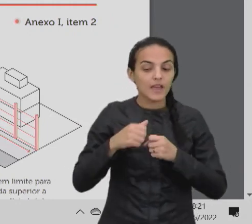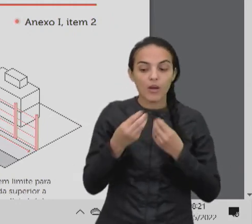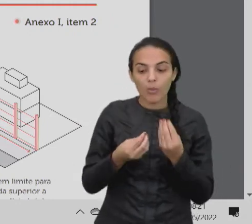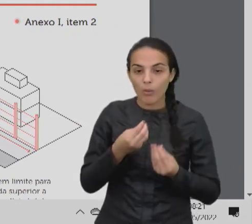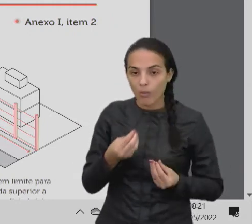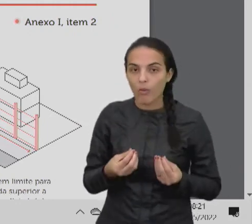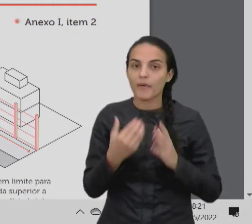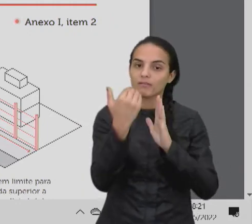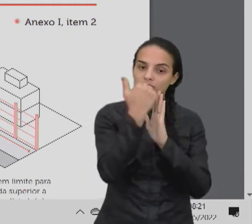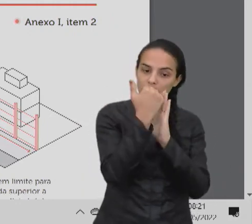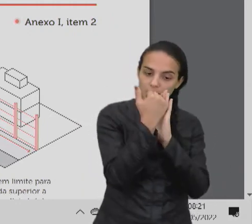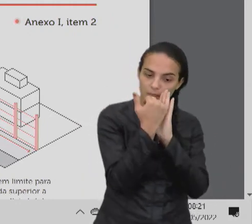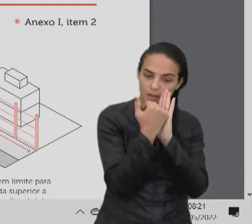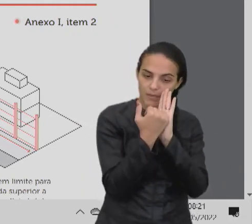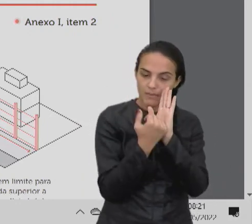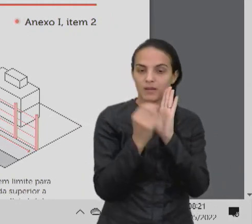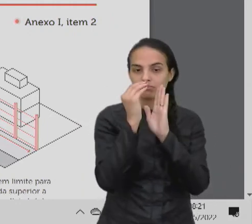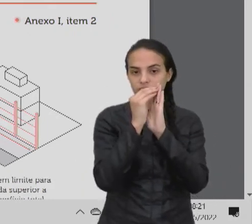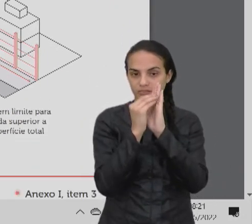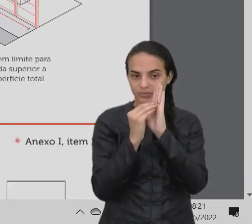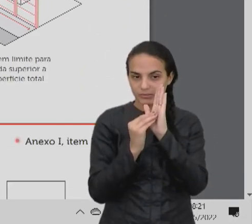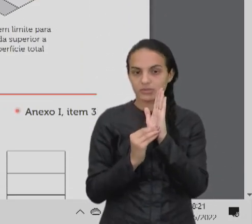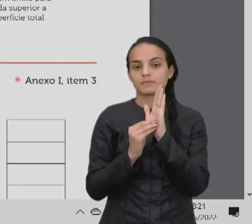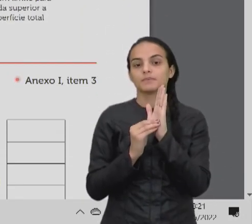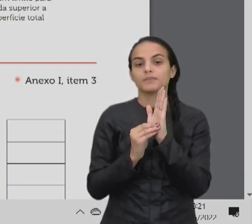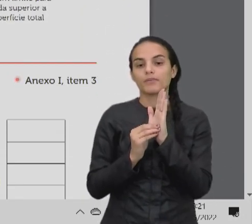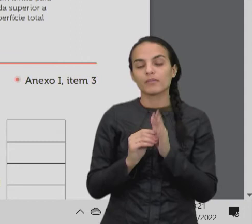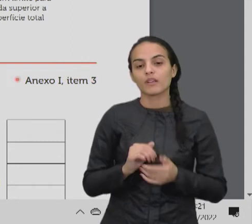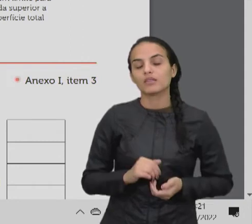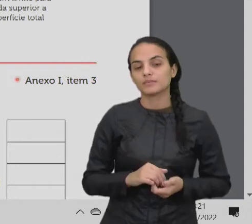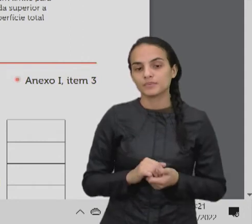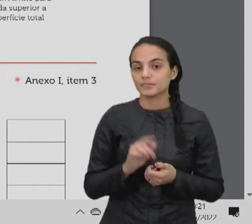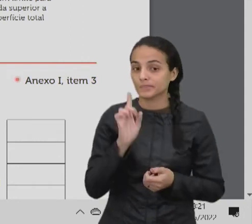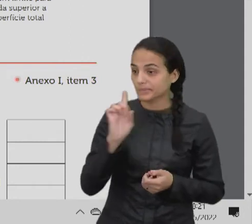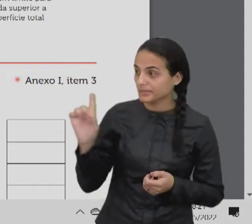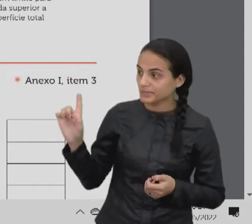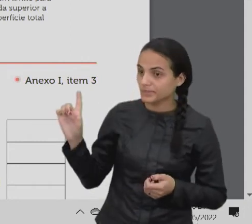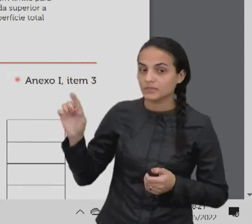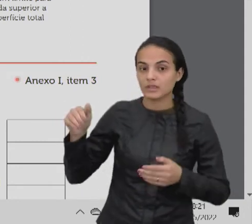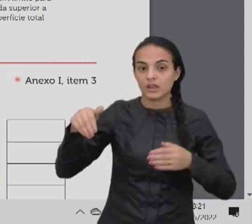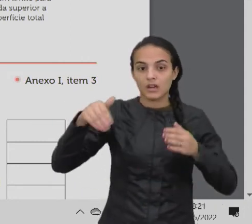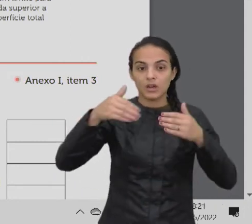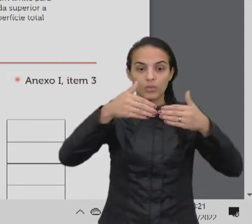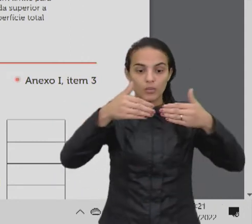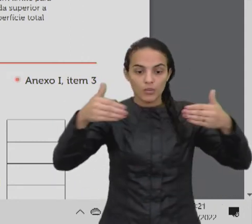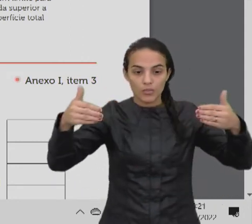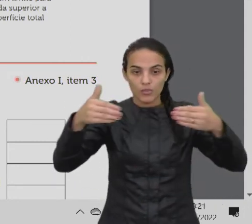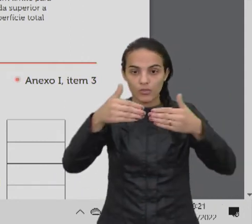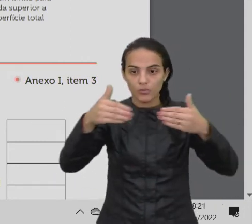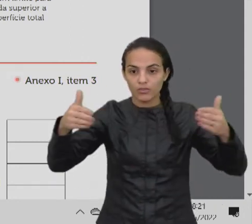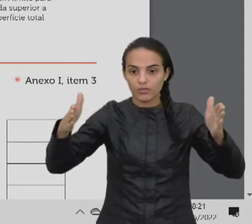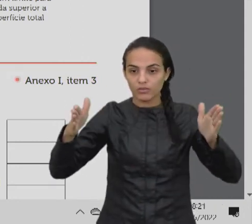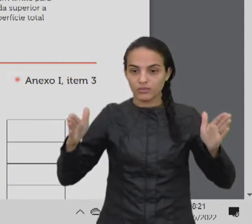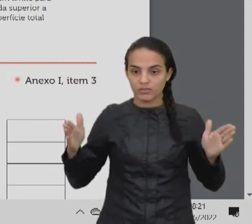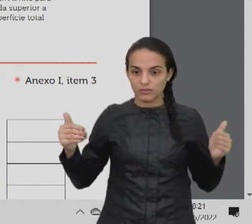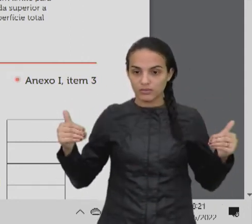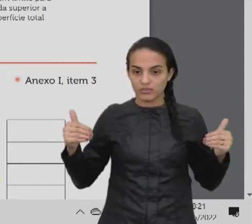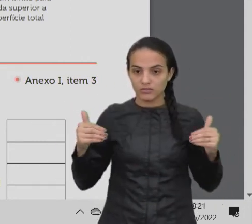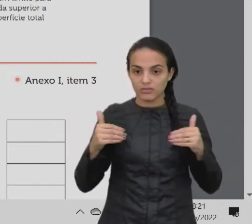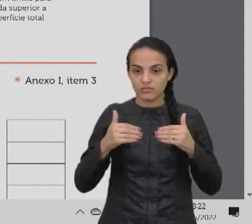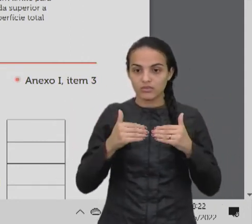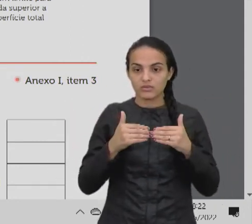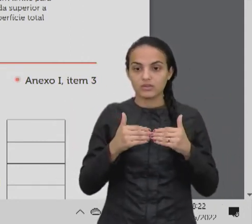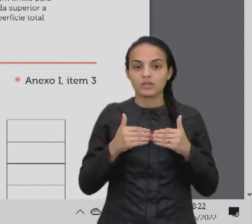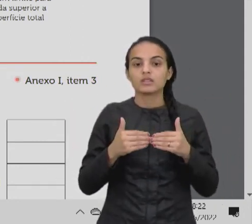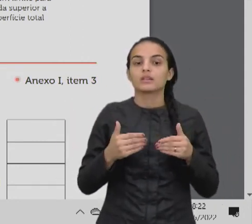a obra, a realização da obra. Tá? Olha só, muro de divisa de terreno edificado, então, olha só, tem que